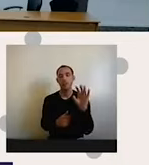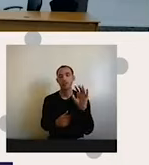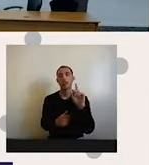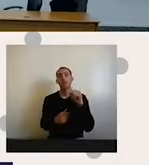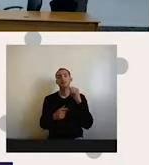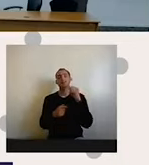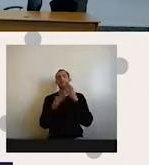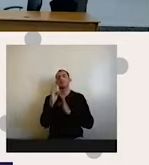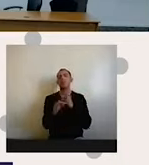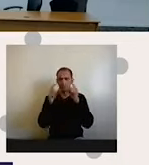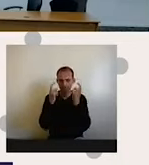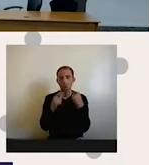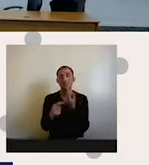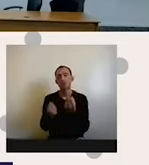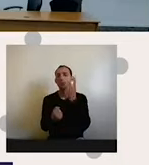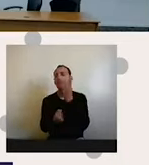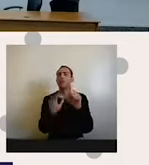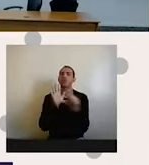risco daqueles